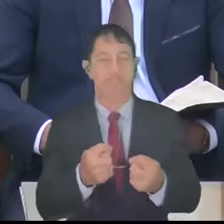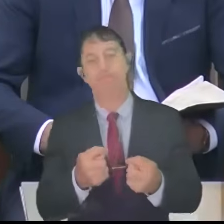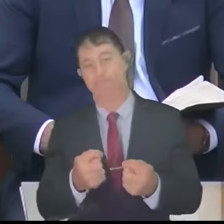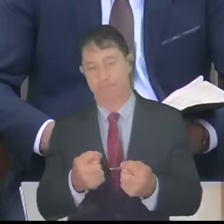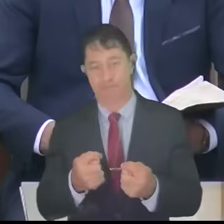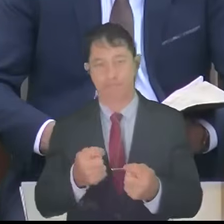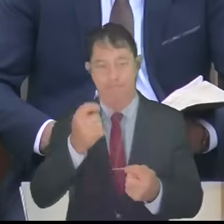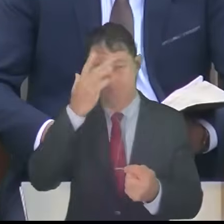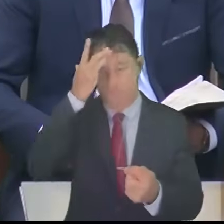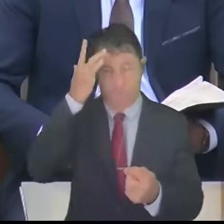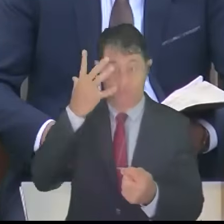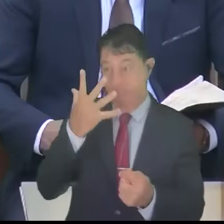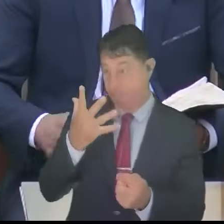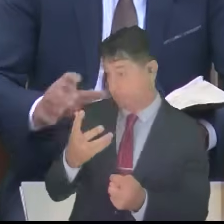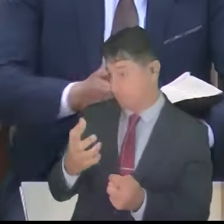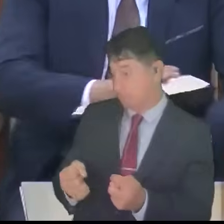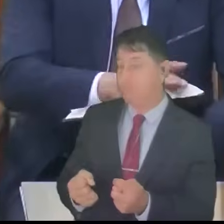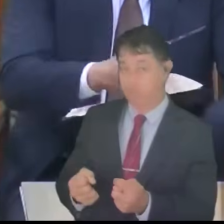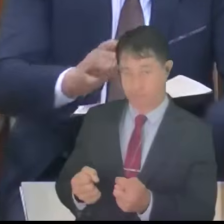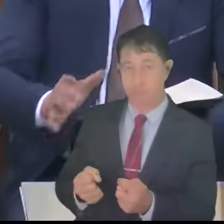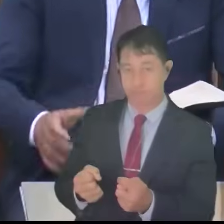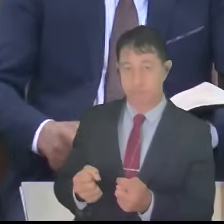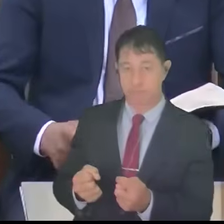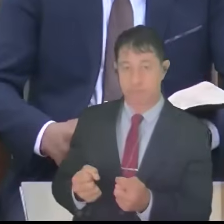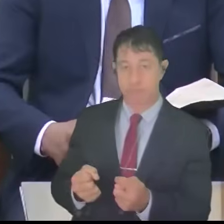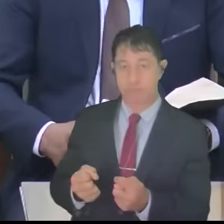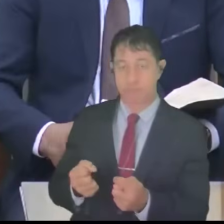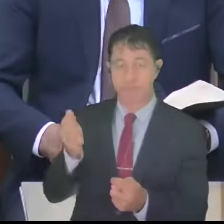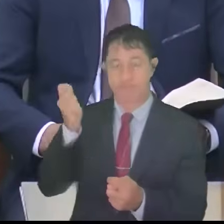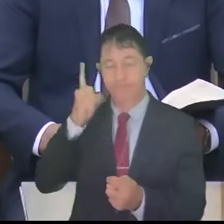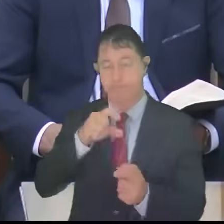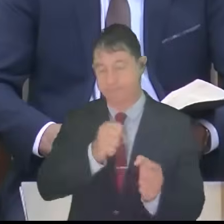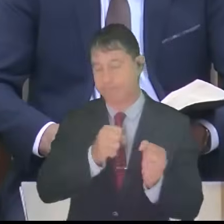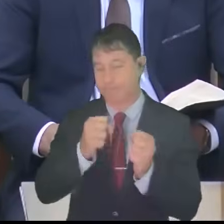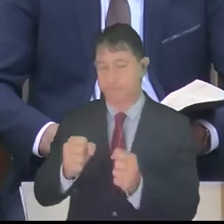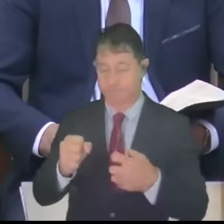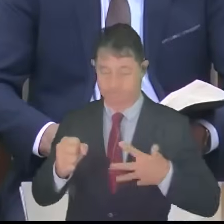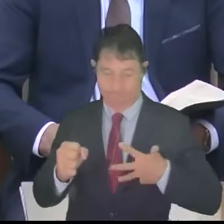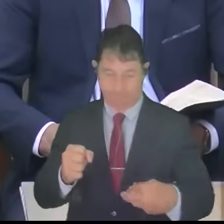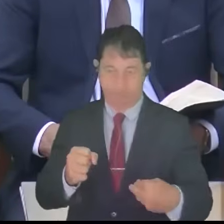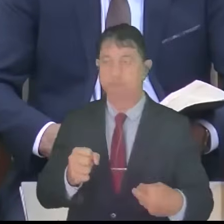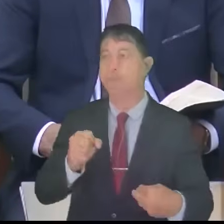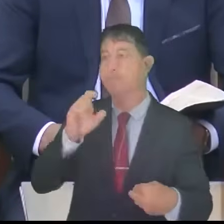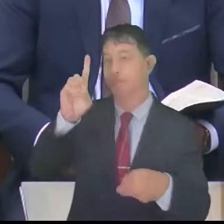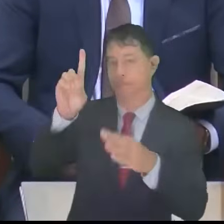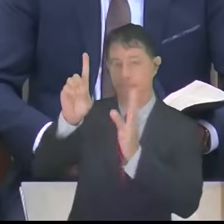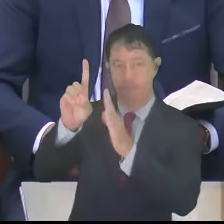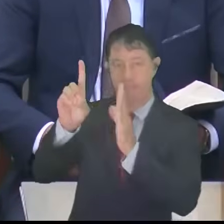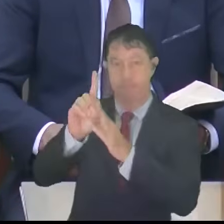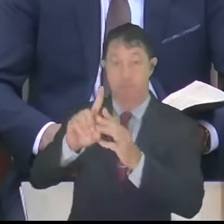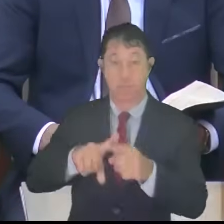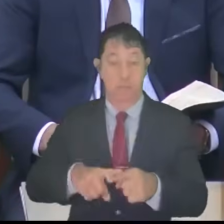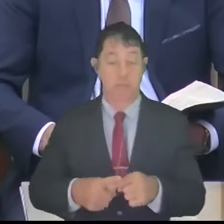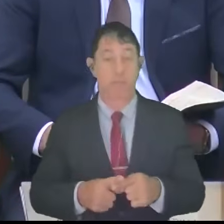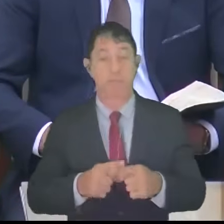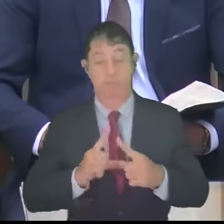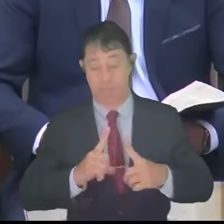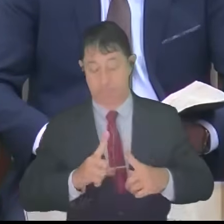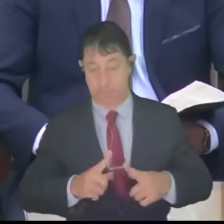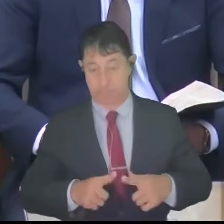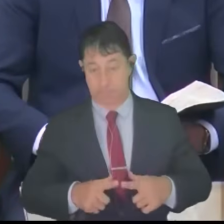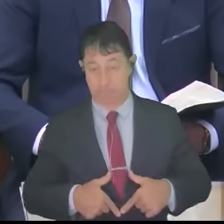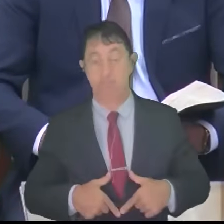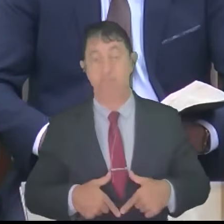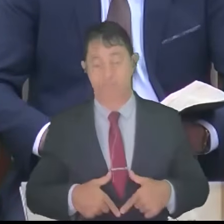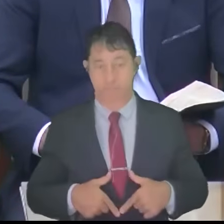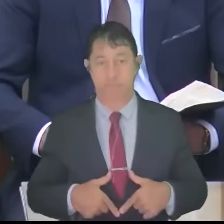serem feitos filhos de Deus. Mas os judeus, a grande maioria, é